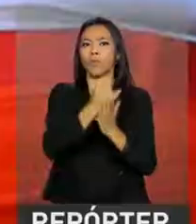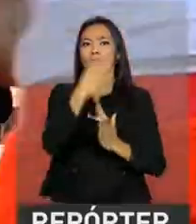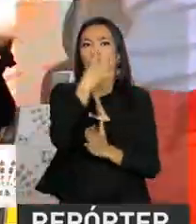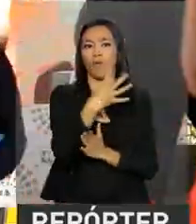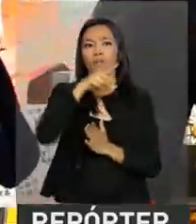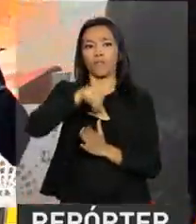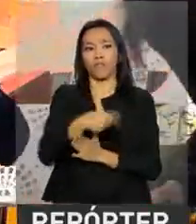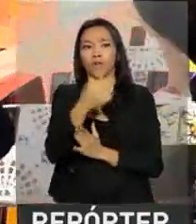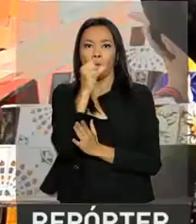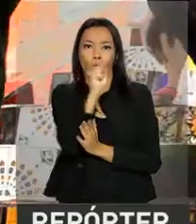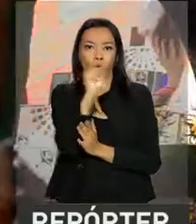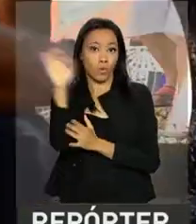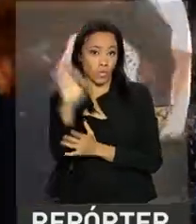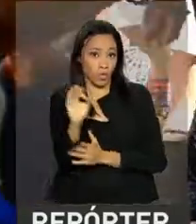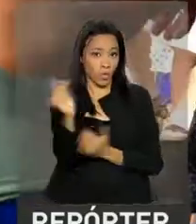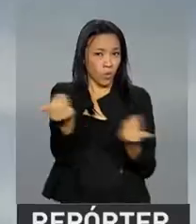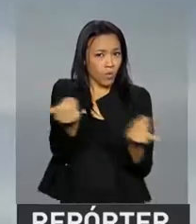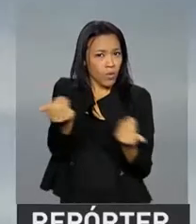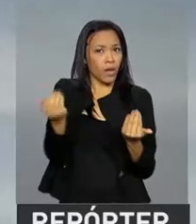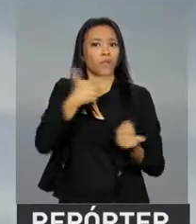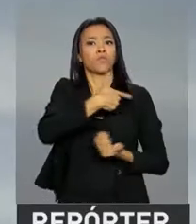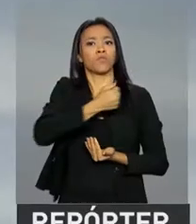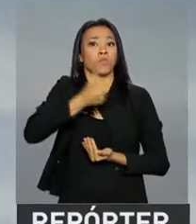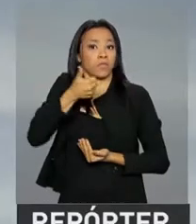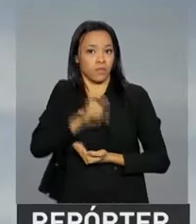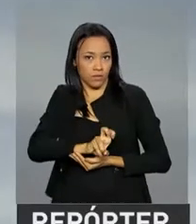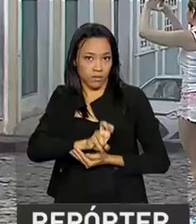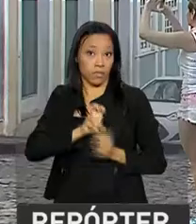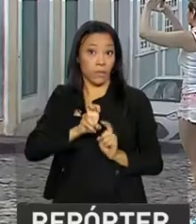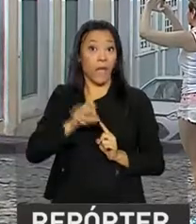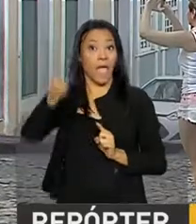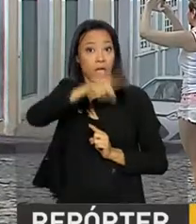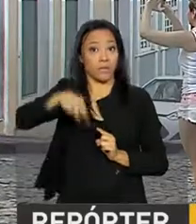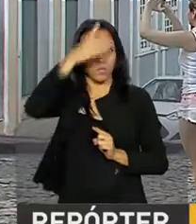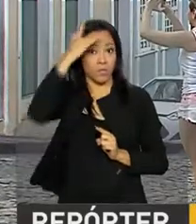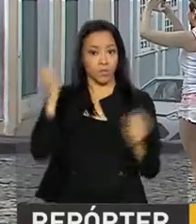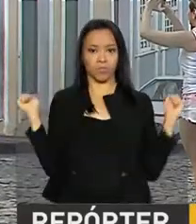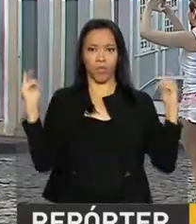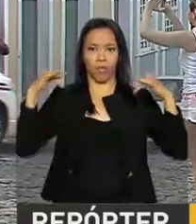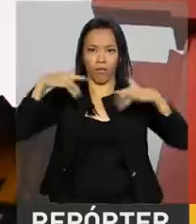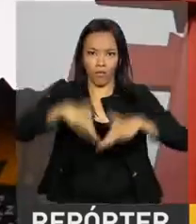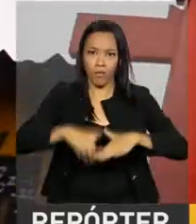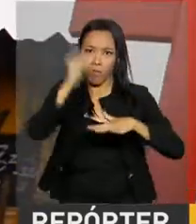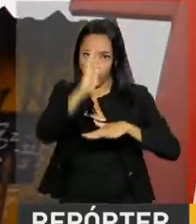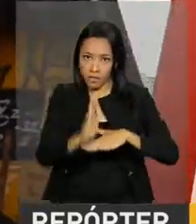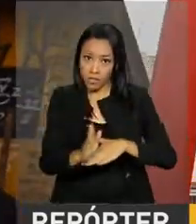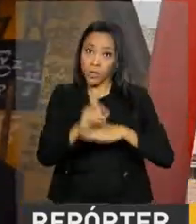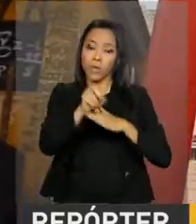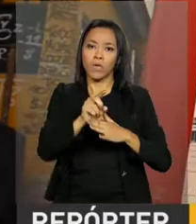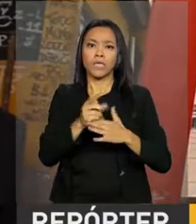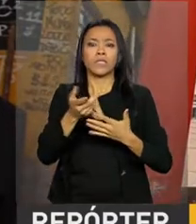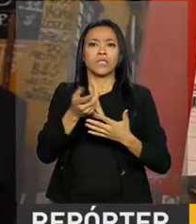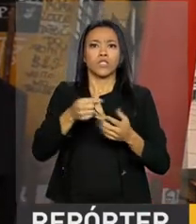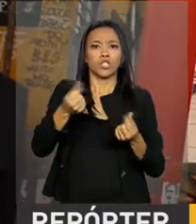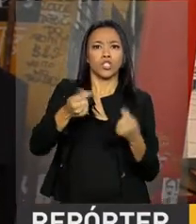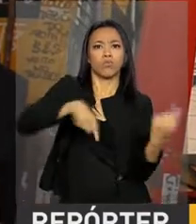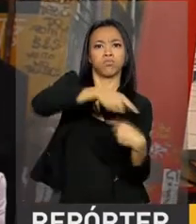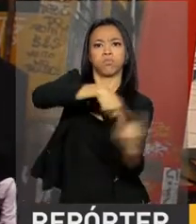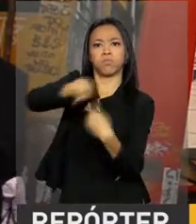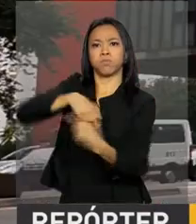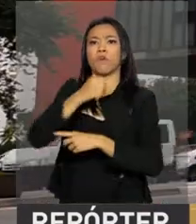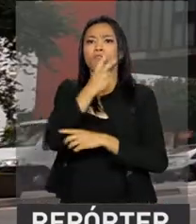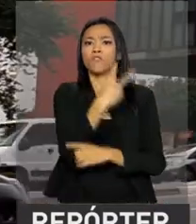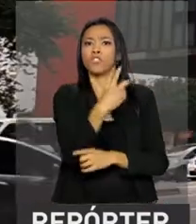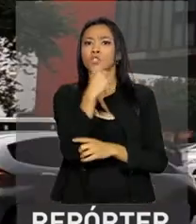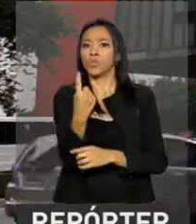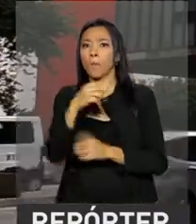em relação a 2015. Esses turistas injetaram na economia cerca de 21 milhões de reais.